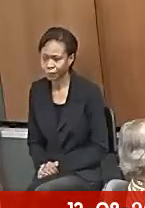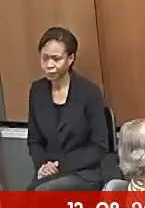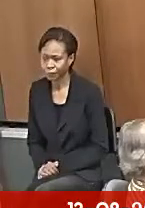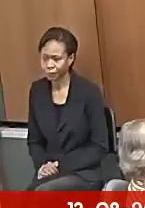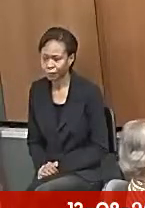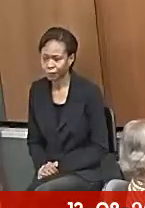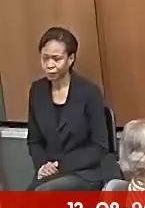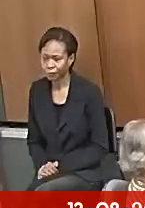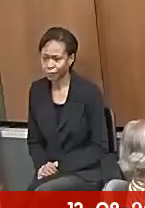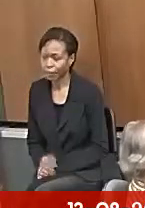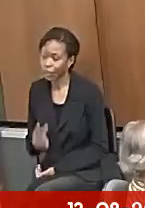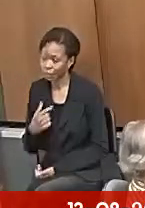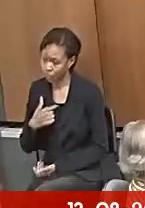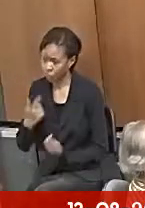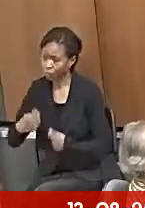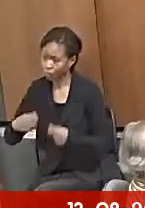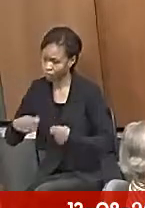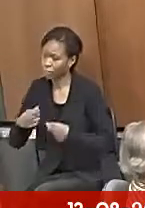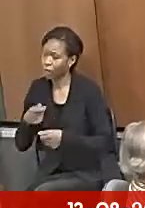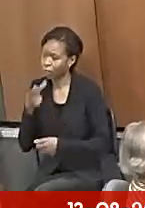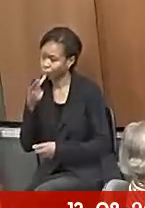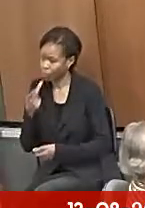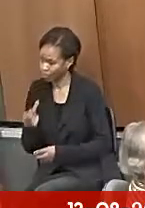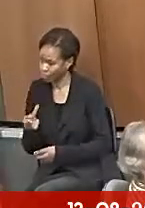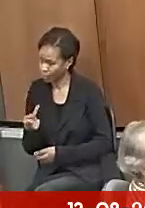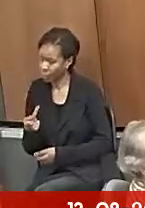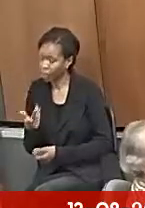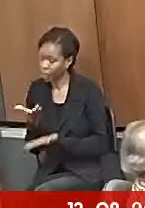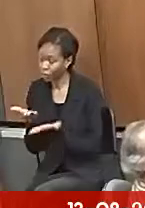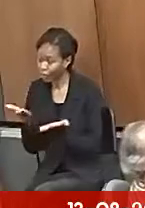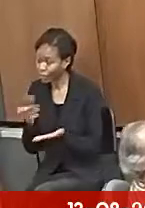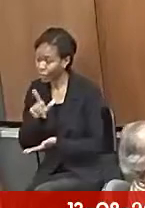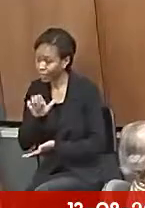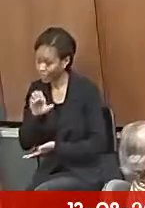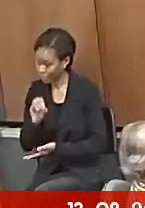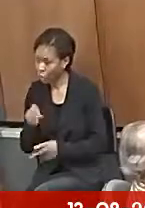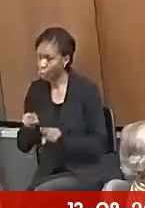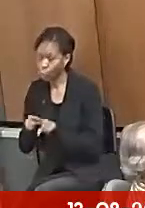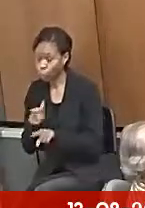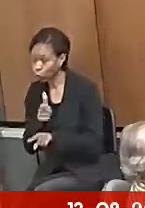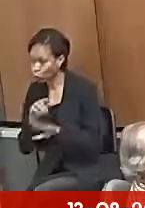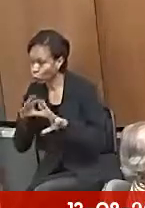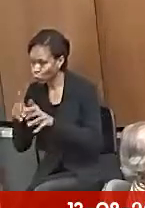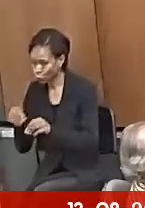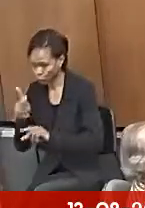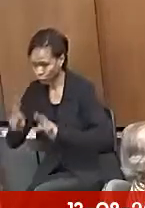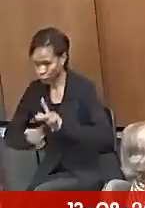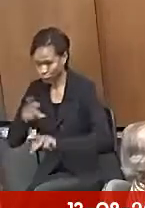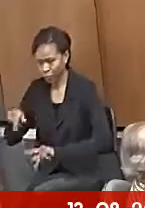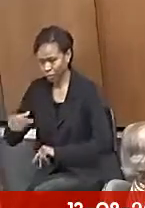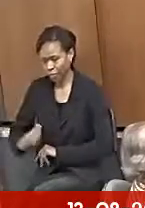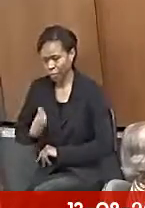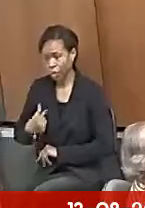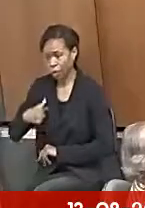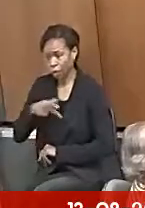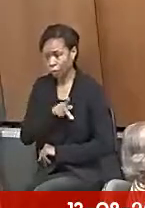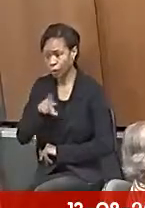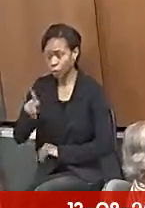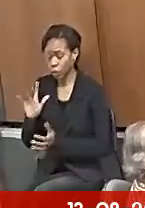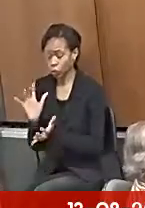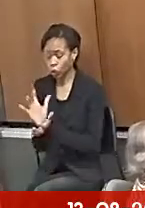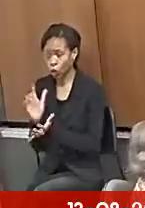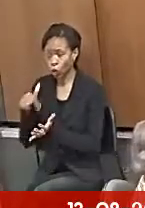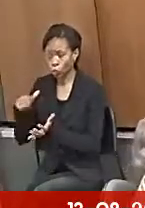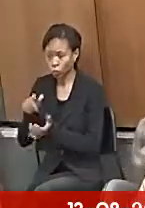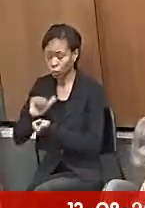me furtar de falar nesse momento rio léo ea todos que estão aqui eu sou presidente da comissão de esportes da casa